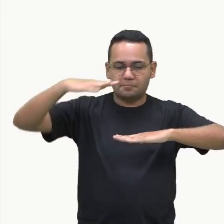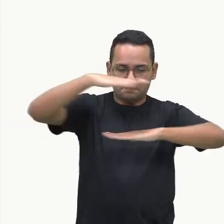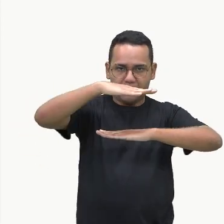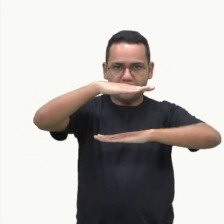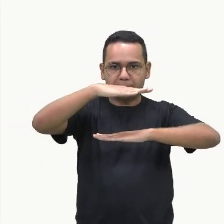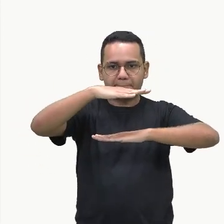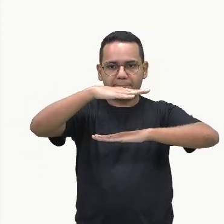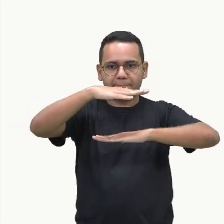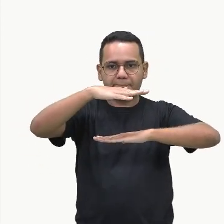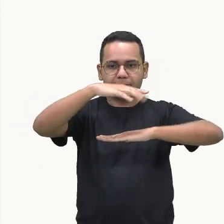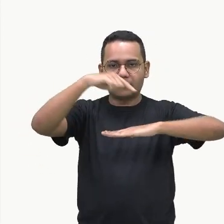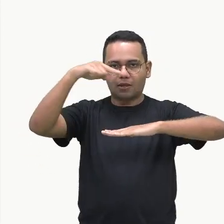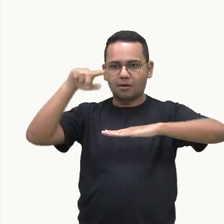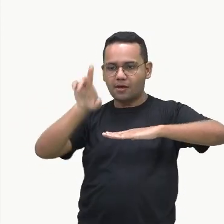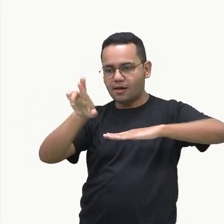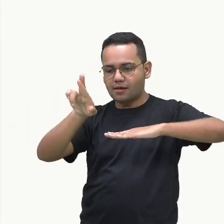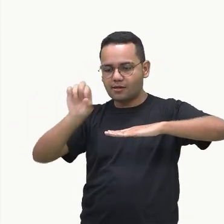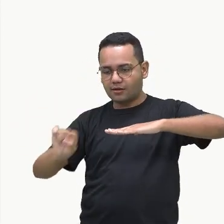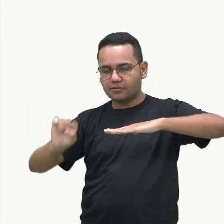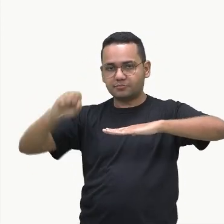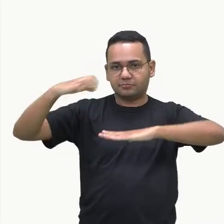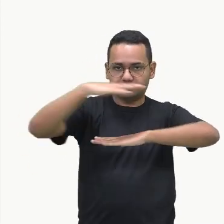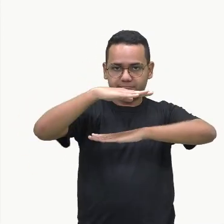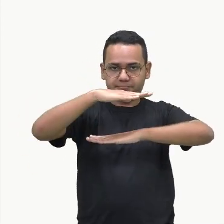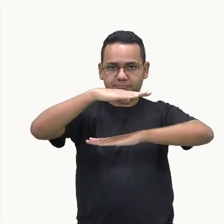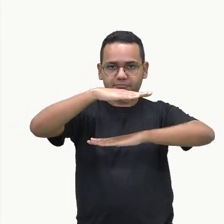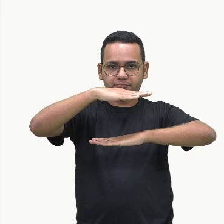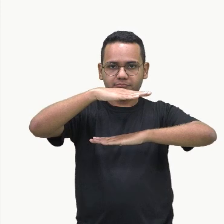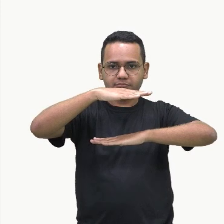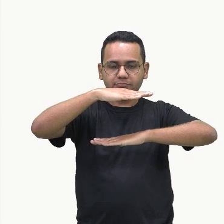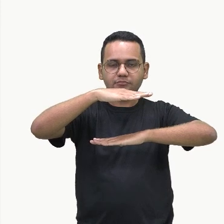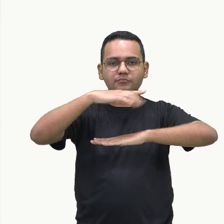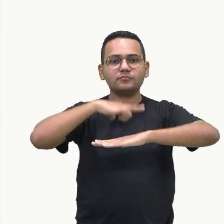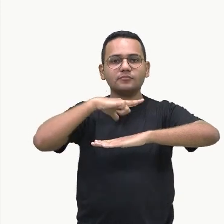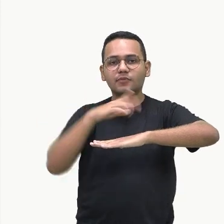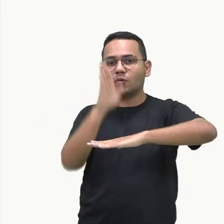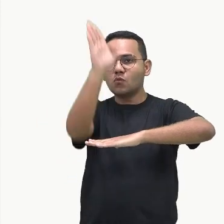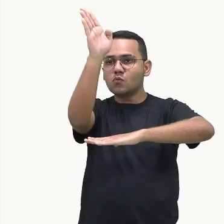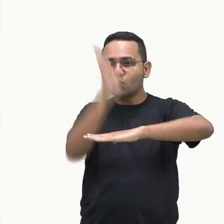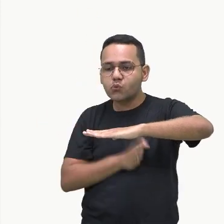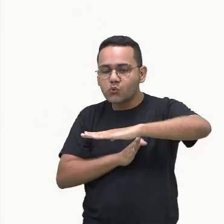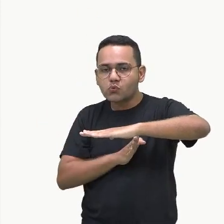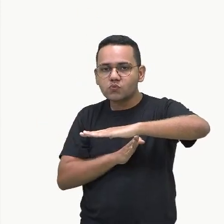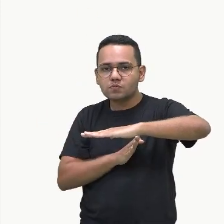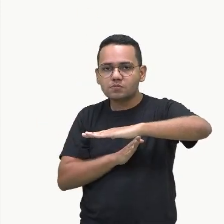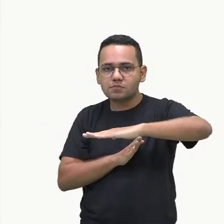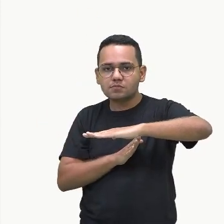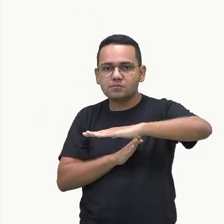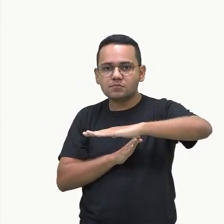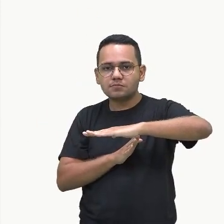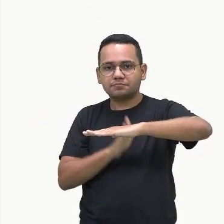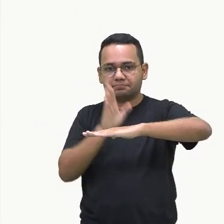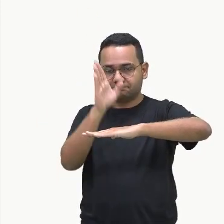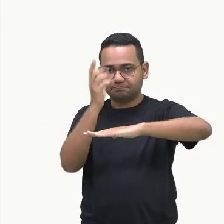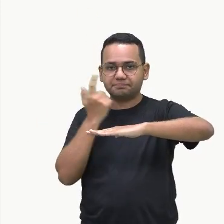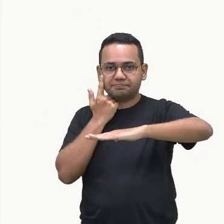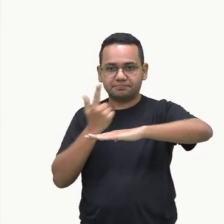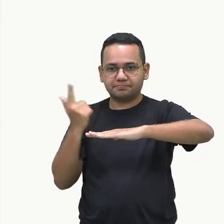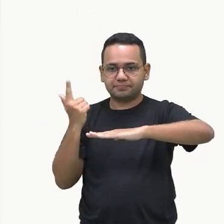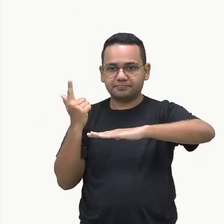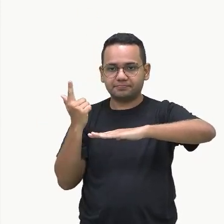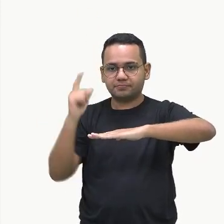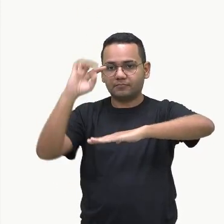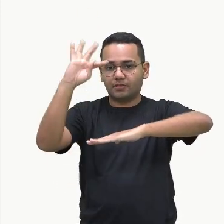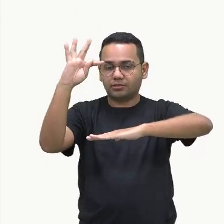S, e nessas duas retas paralelas passou uma reta transversal que aqui